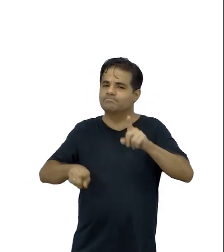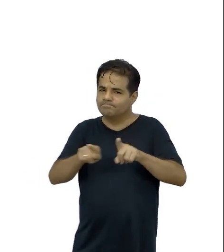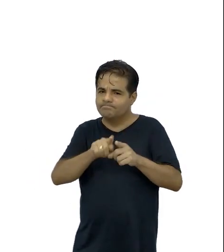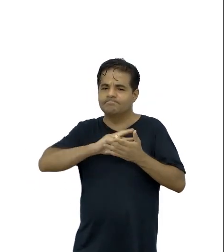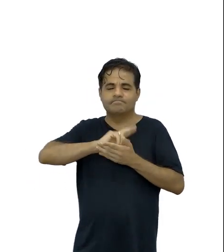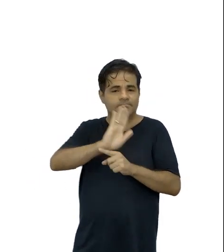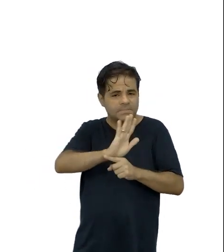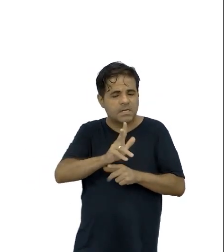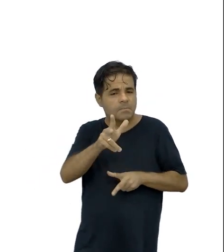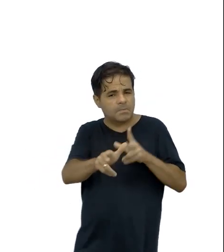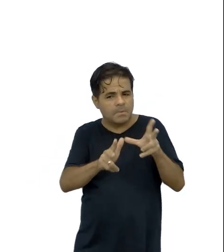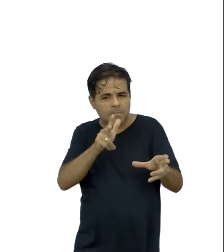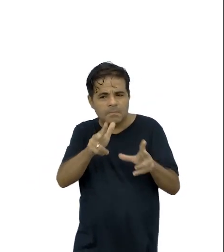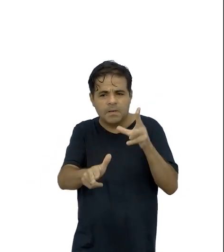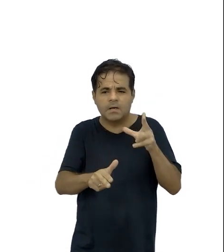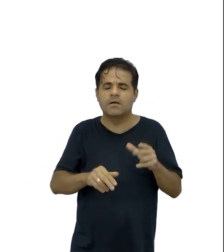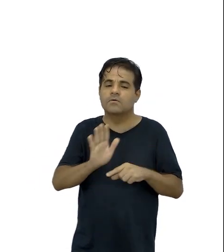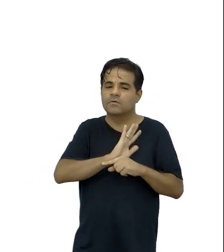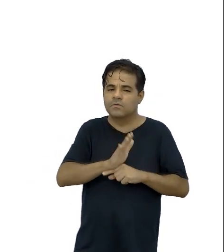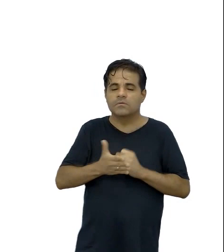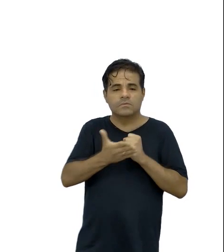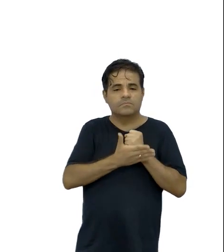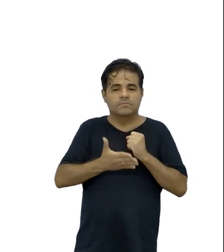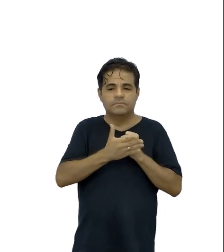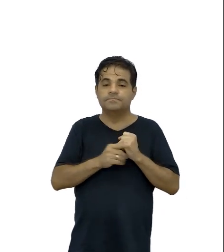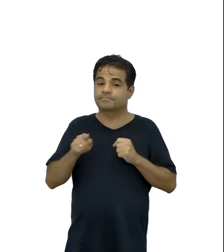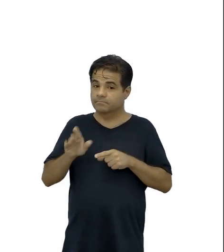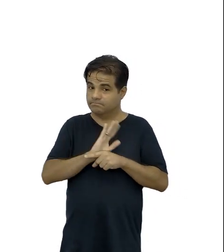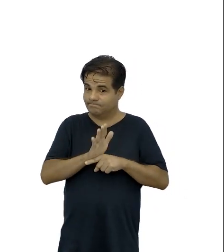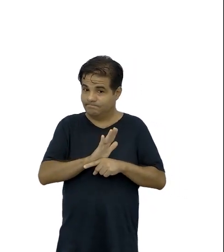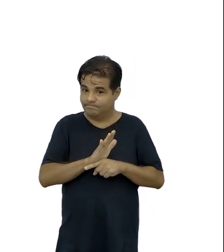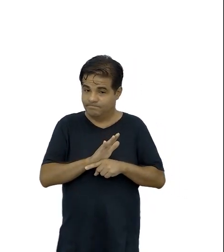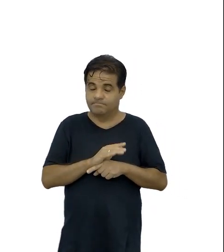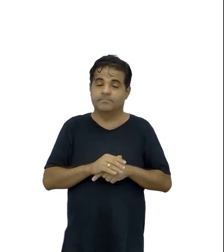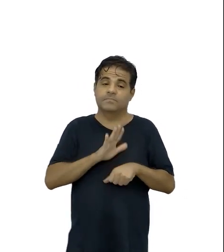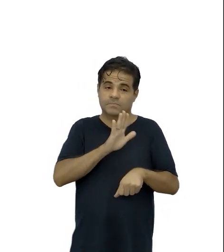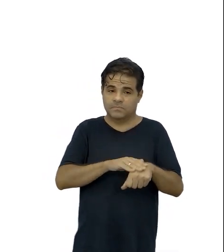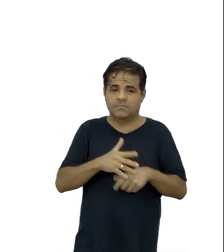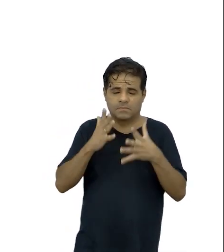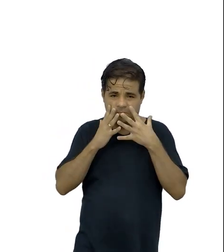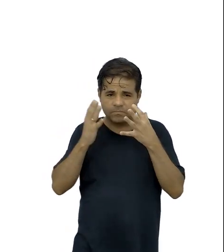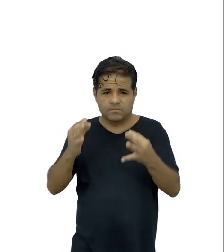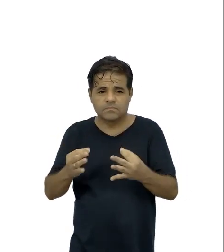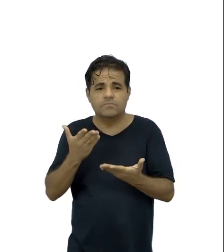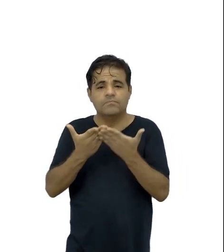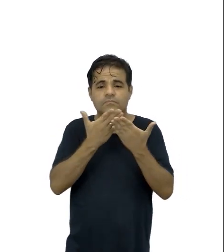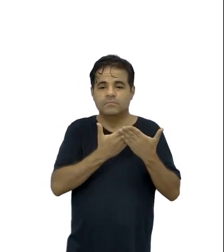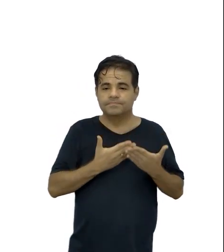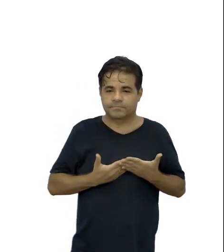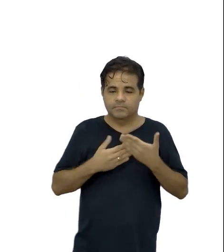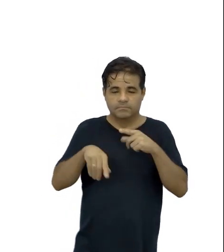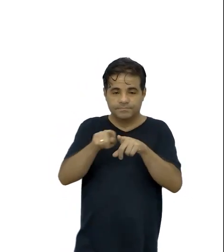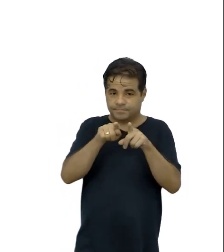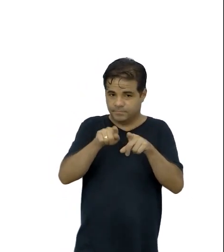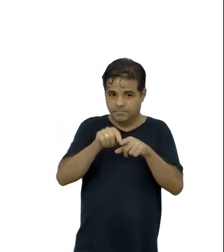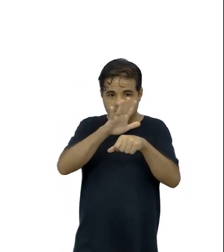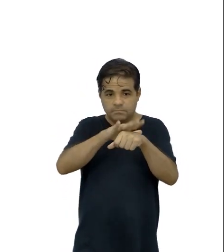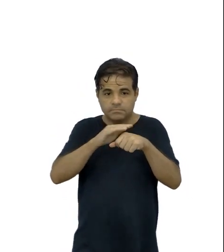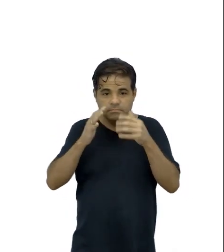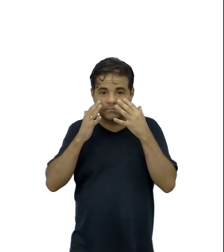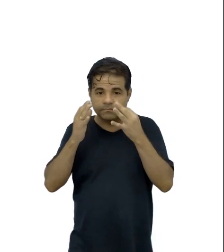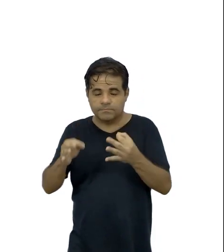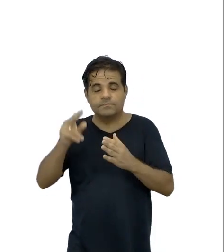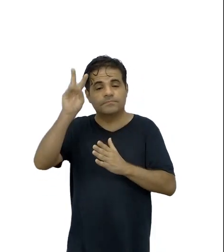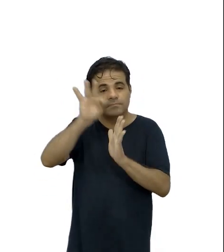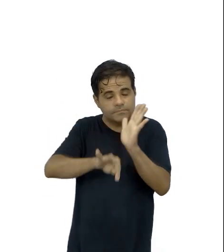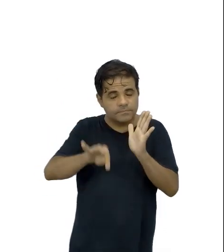série ou um filme produzido com base nesse livro, que chama muita atenção dos estudantes também, né?